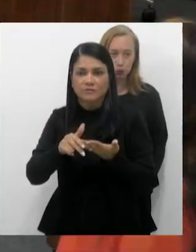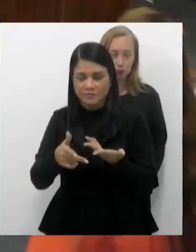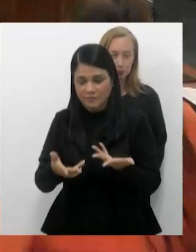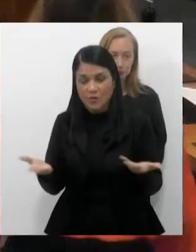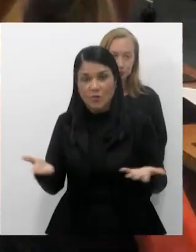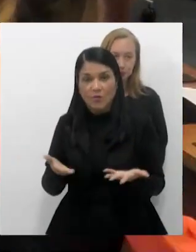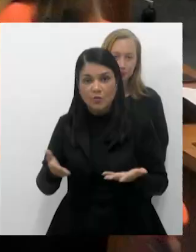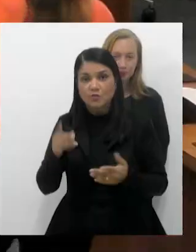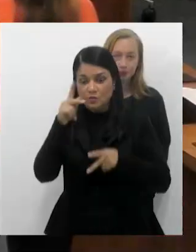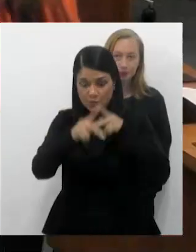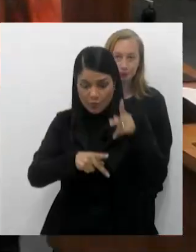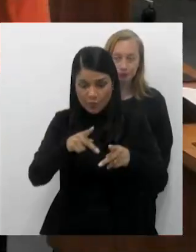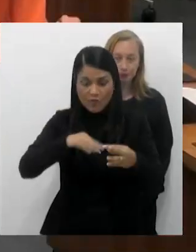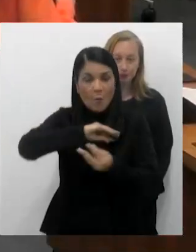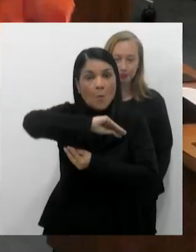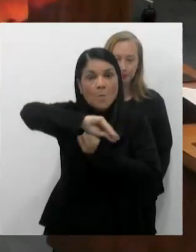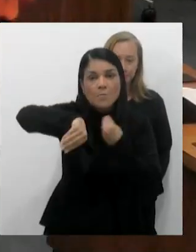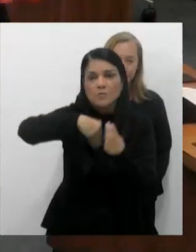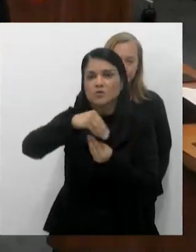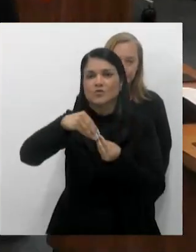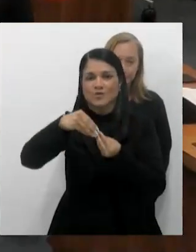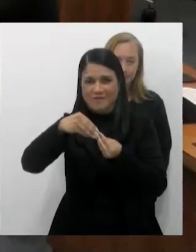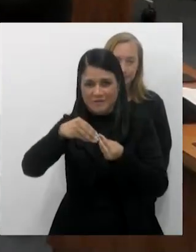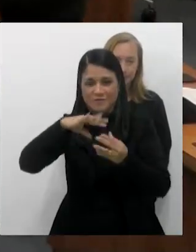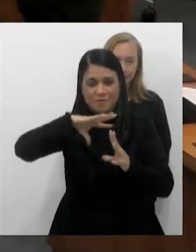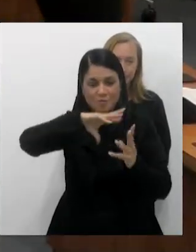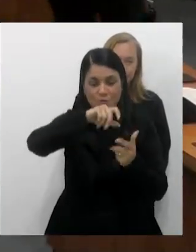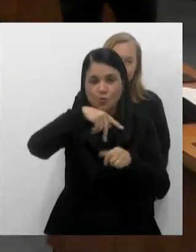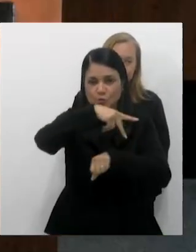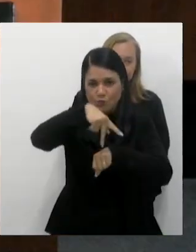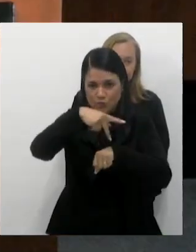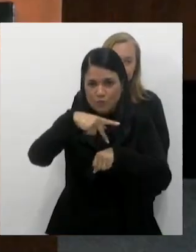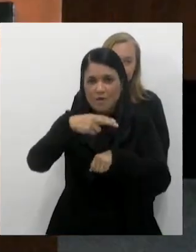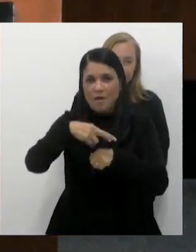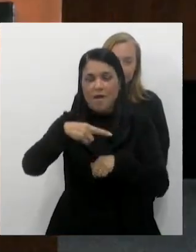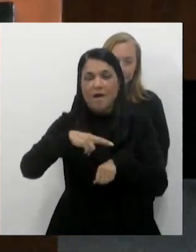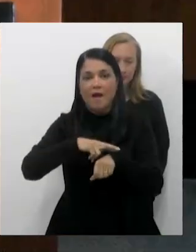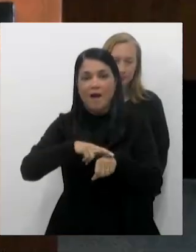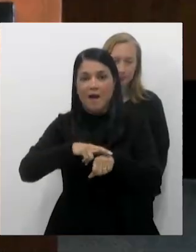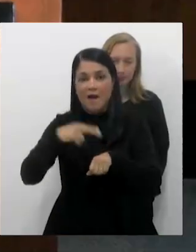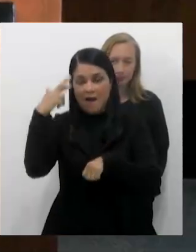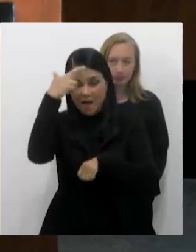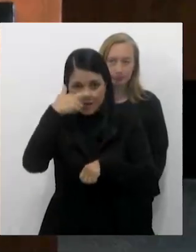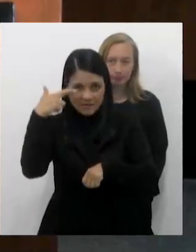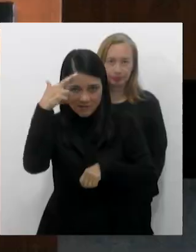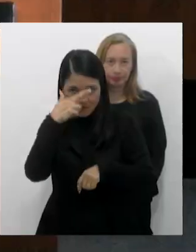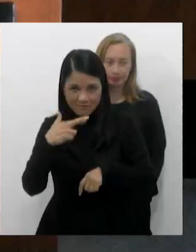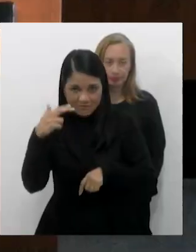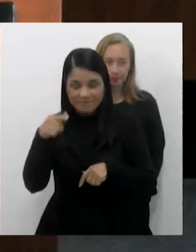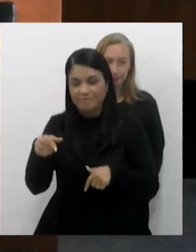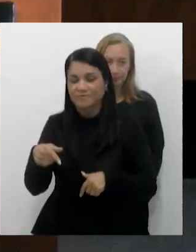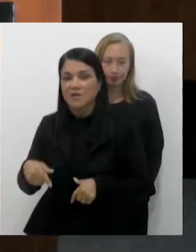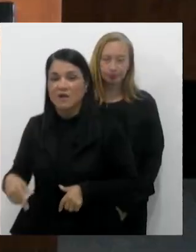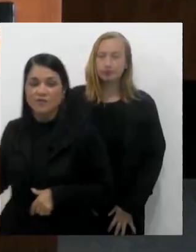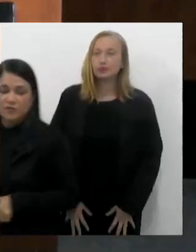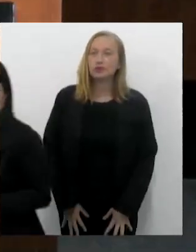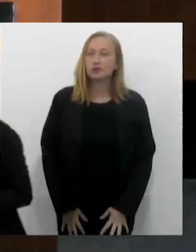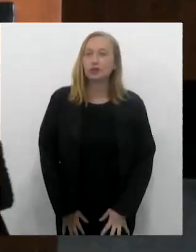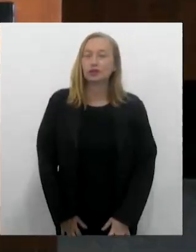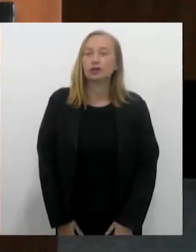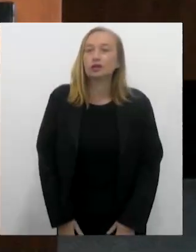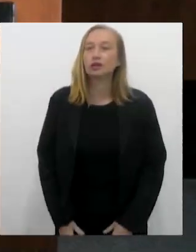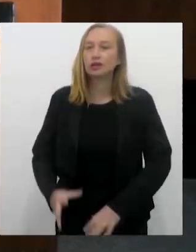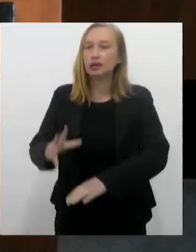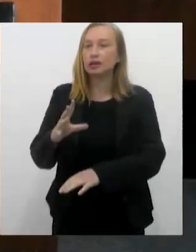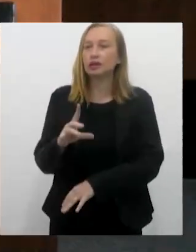nós somos um povo miscigenado, e essa dá força na música, na culinária, na